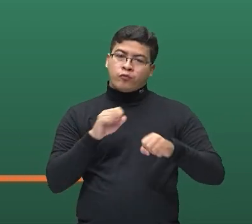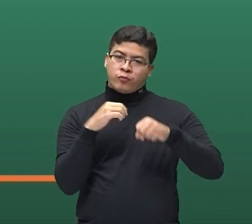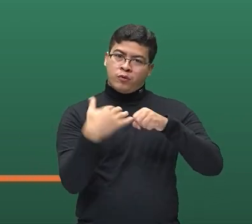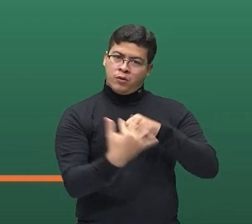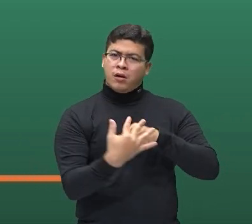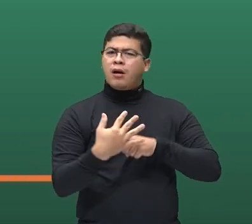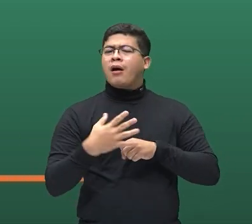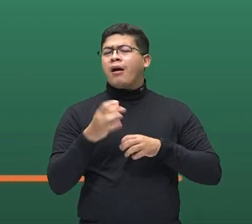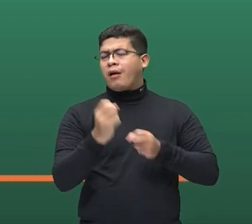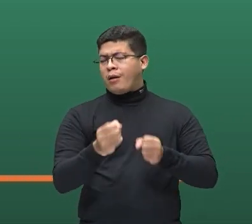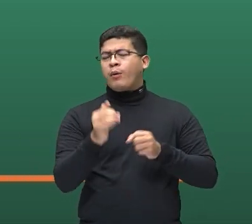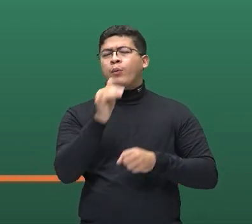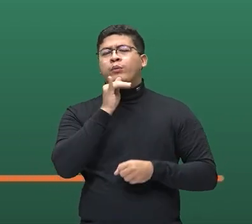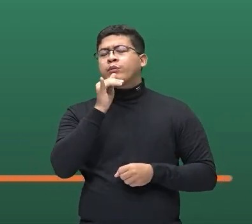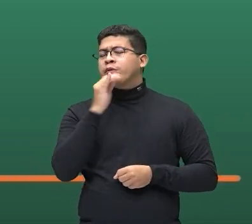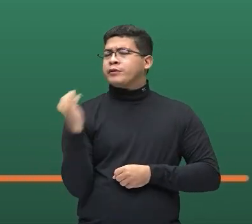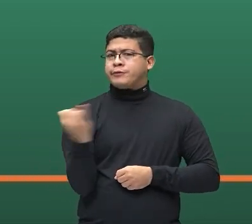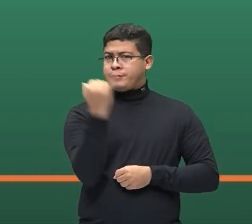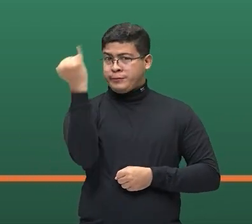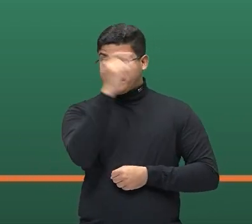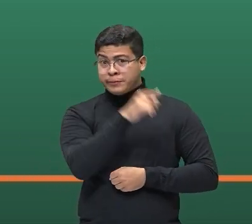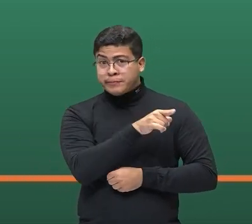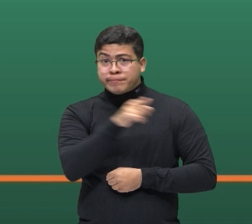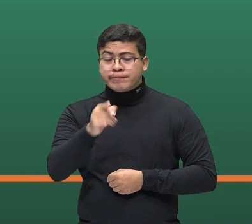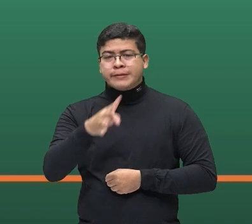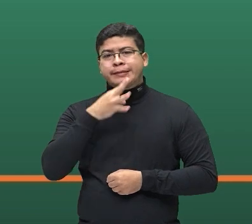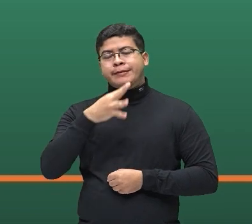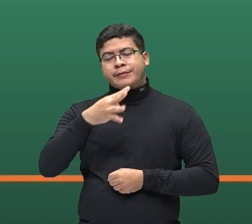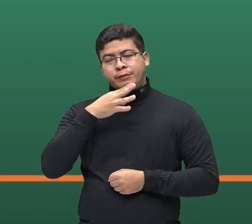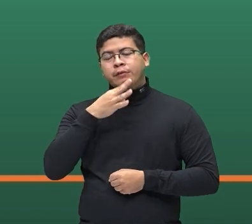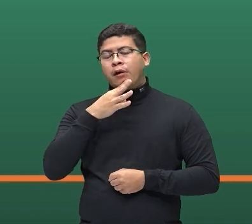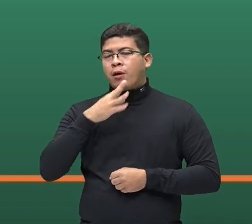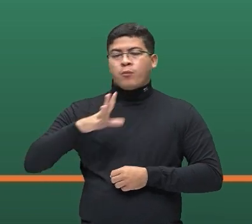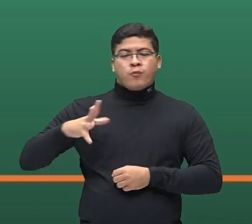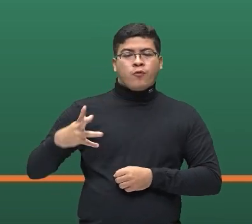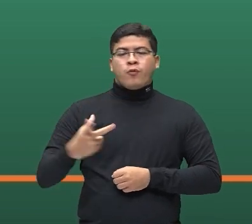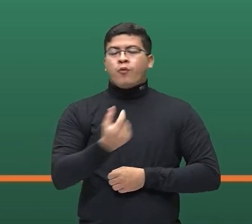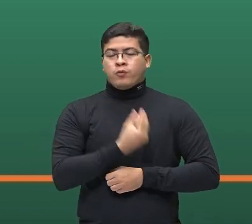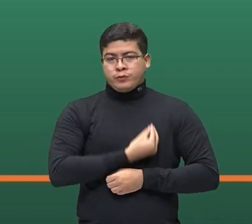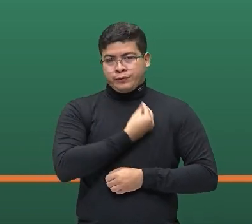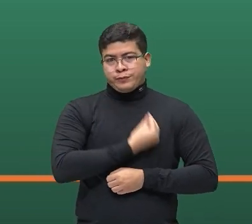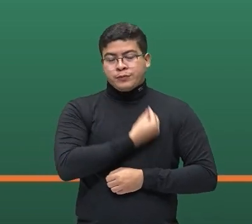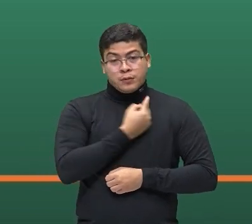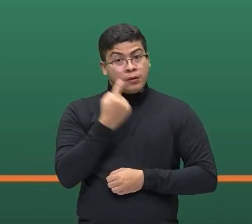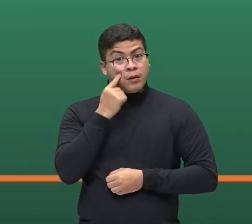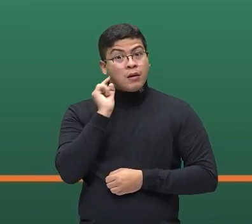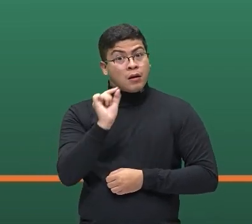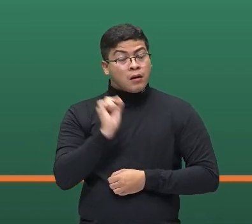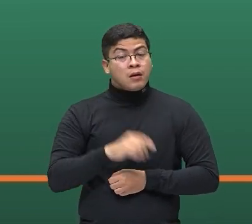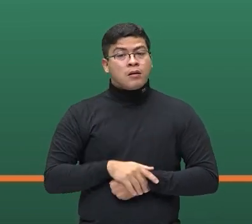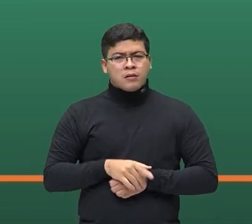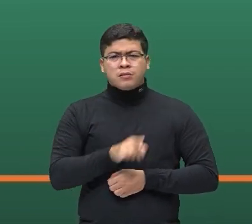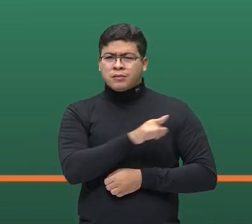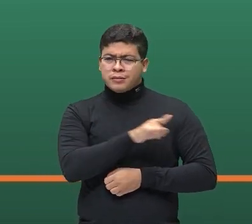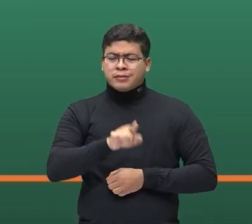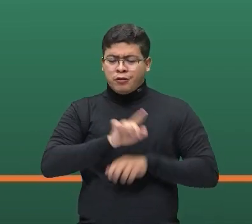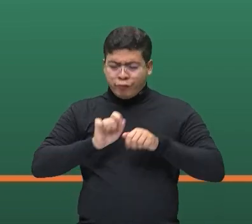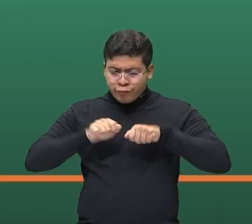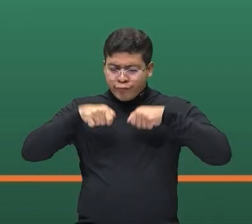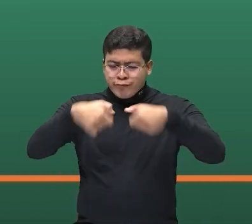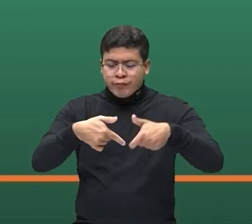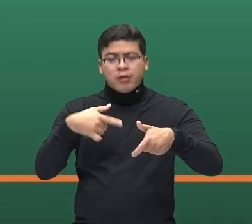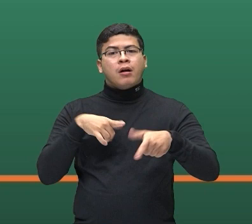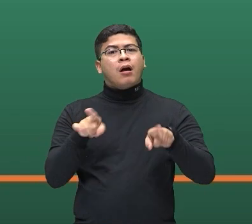um excelente exemplo da importância da vacinação para salvar vidas. Muitas doenças só podem ser devidamente enfrentadas com